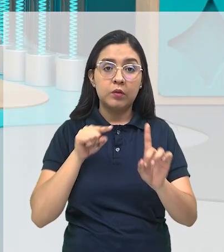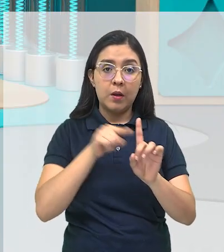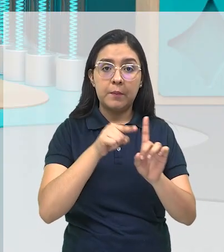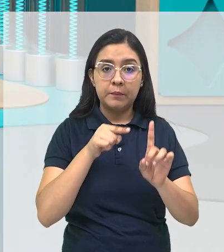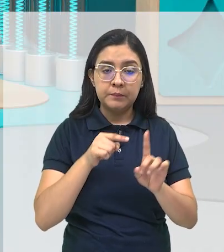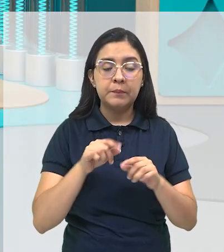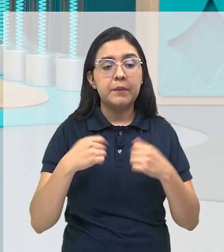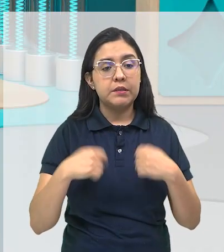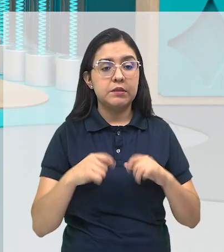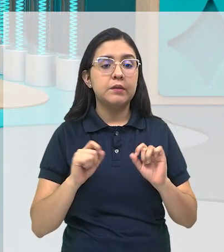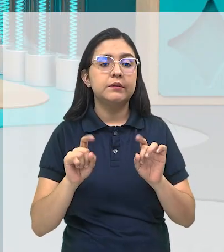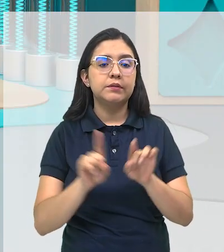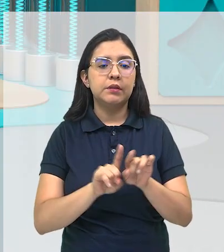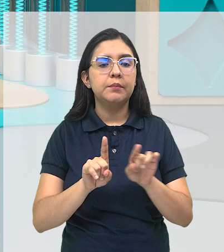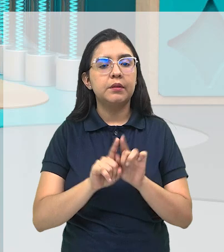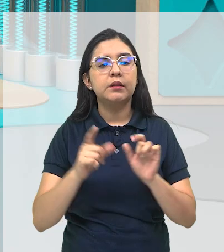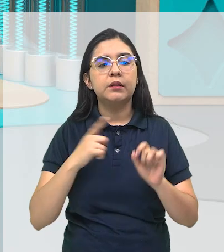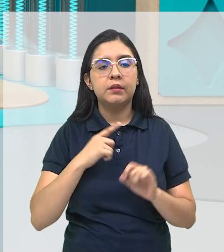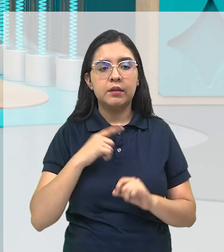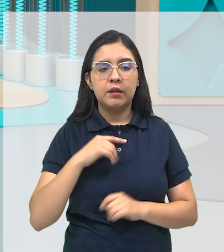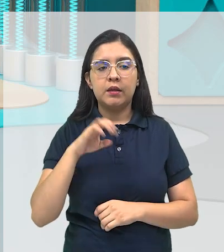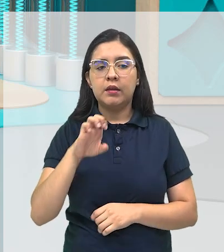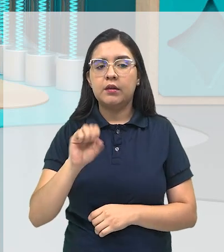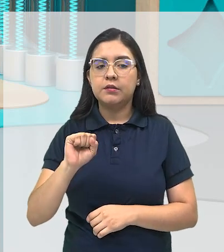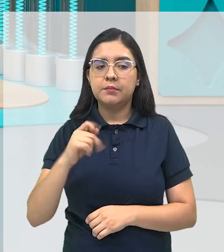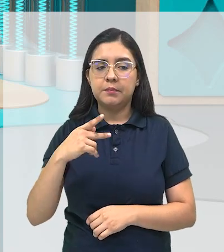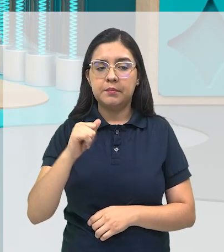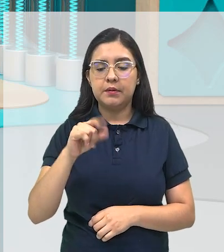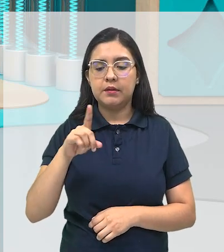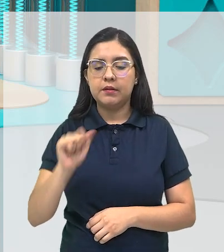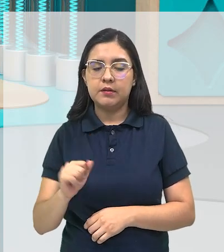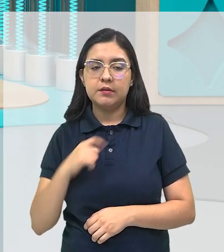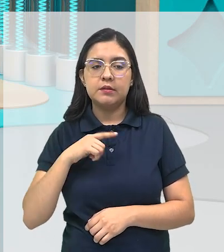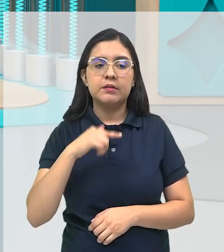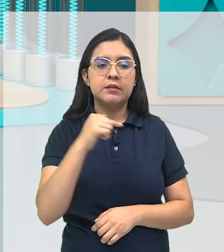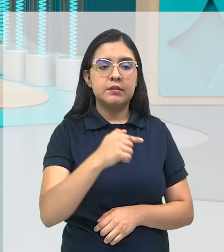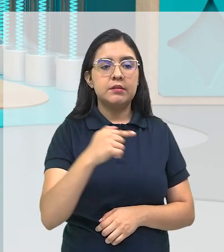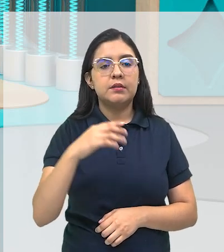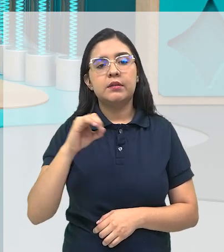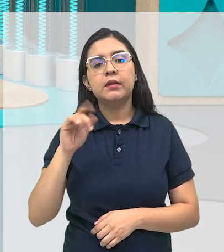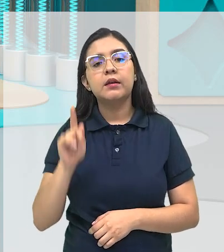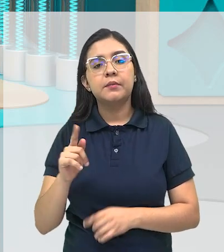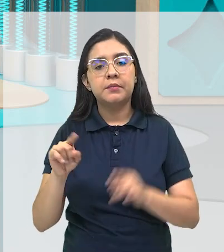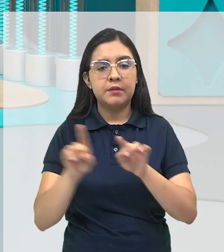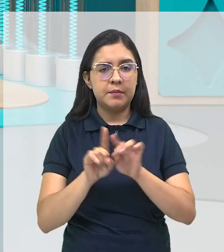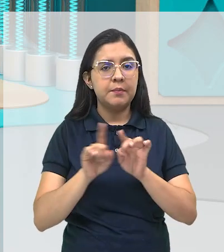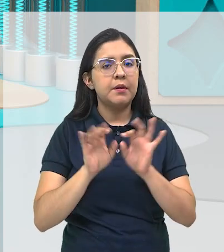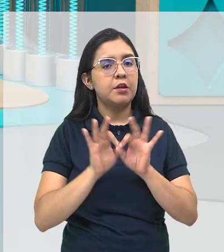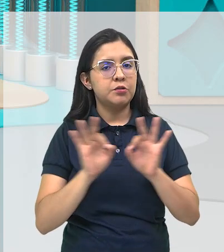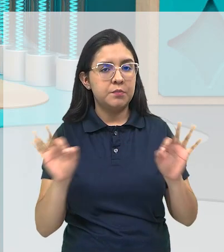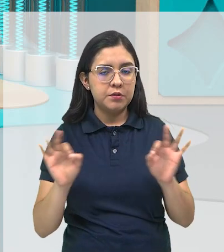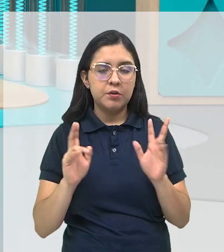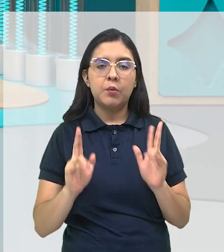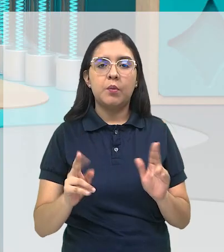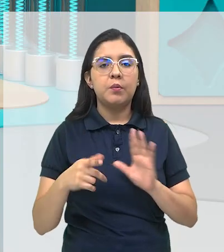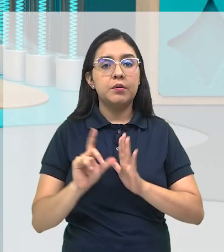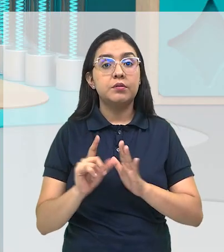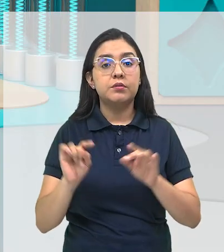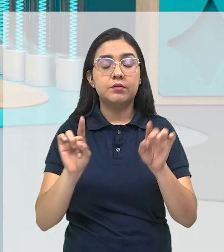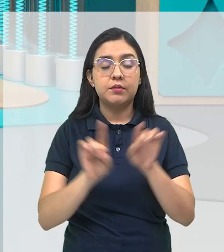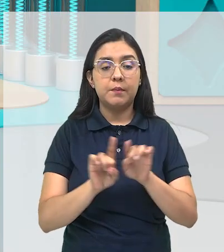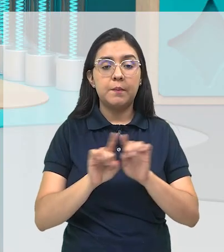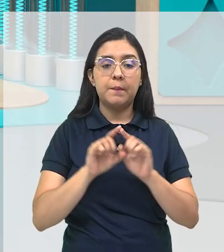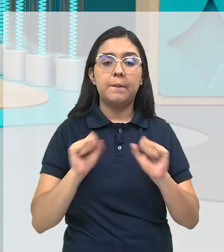ponta da arma. A gente vai ter a espada, que vai ter 770 gramas e as mesmas medidas do florete, e